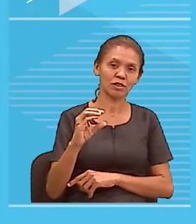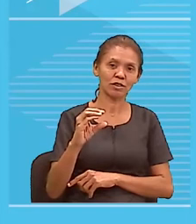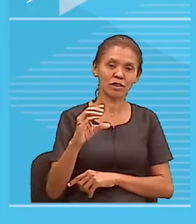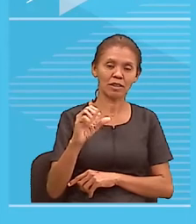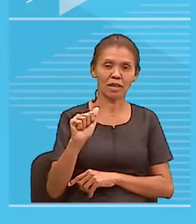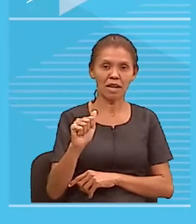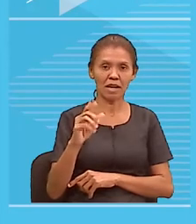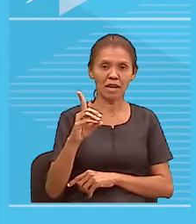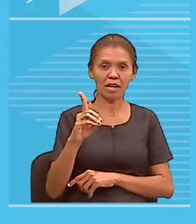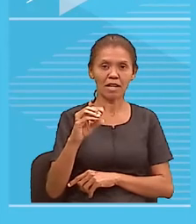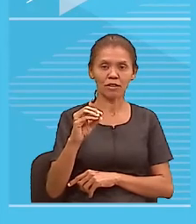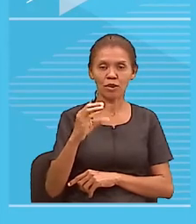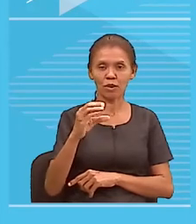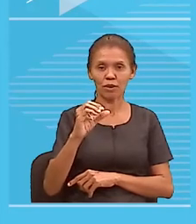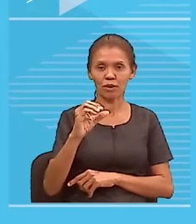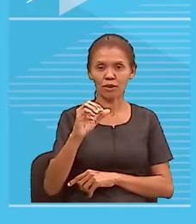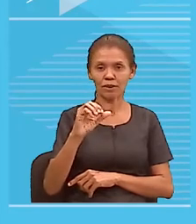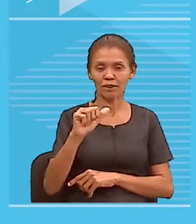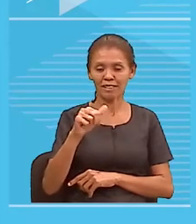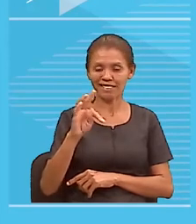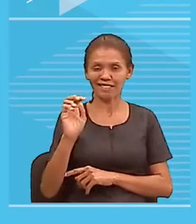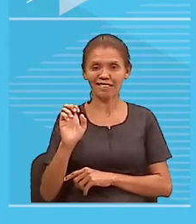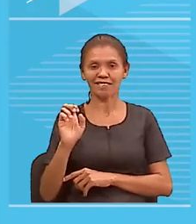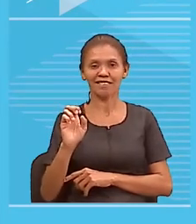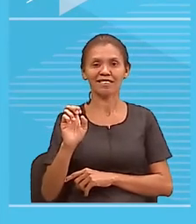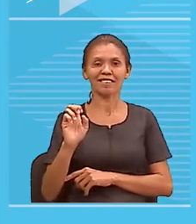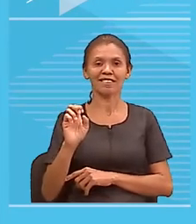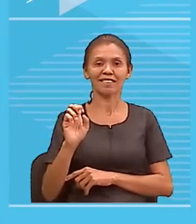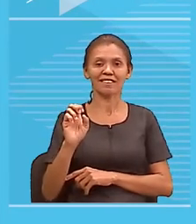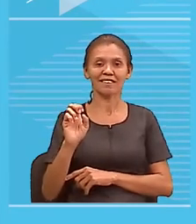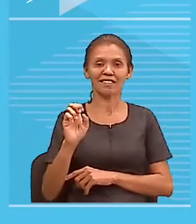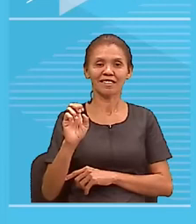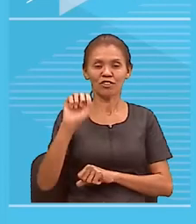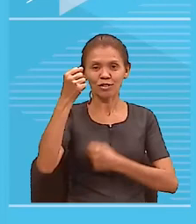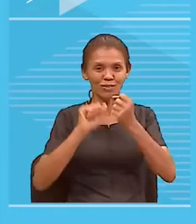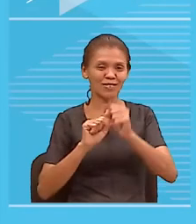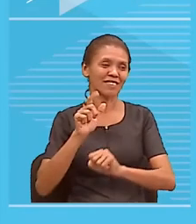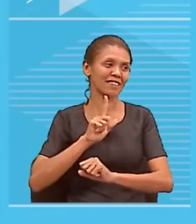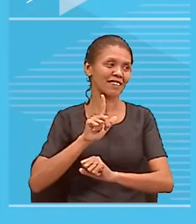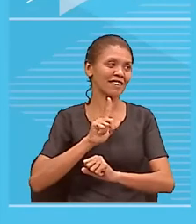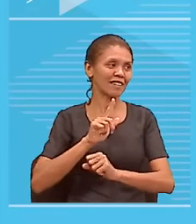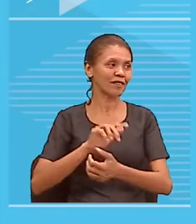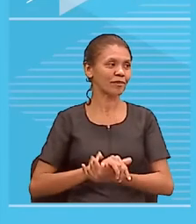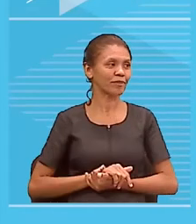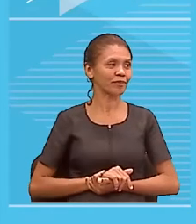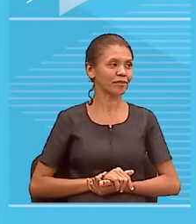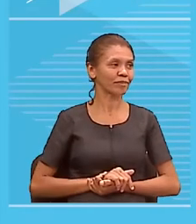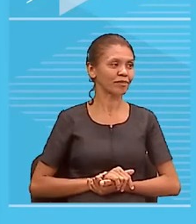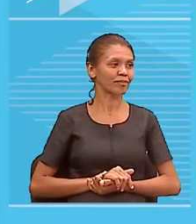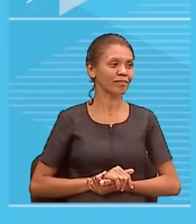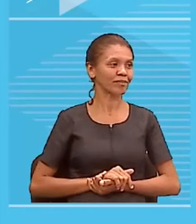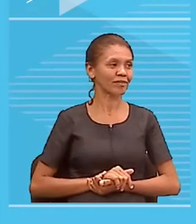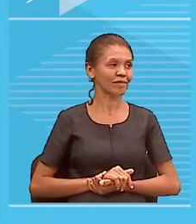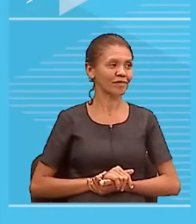é isso então alimenta o Diet ele é pode ser o sem açúcar o